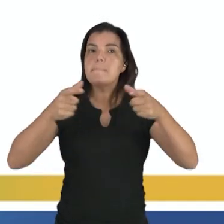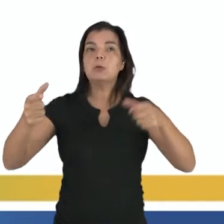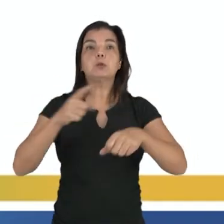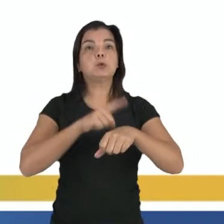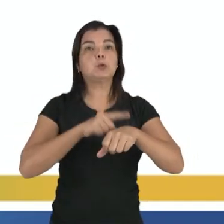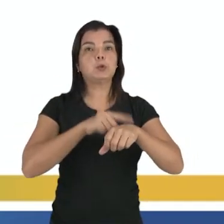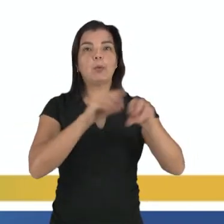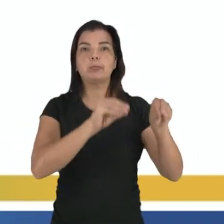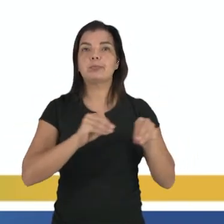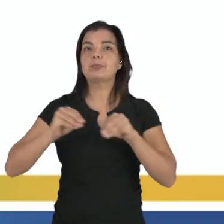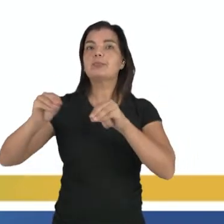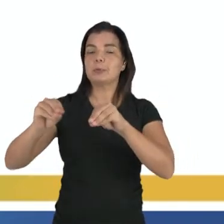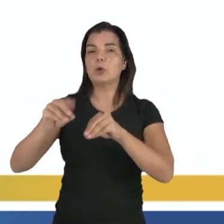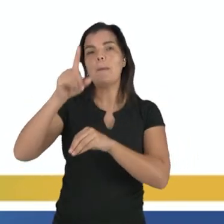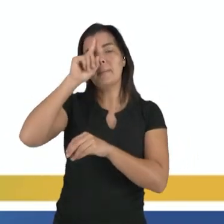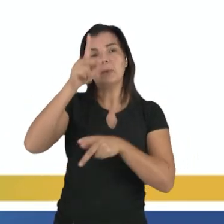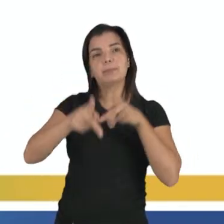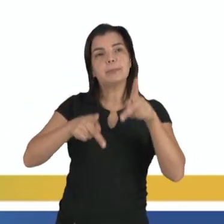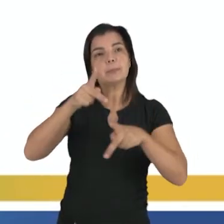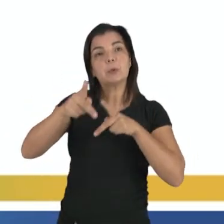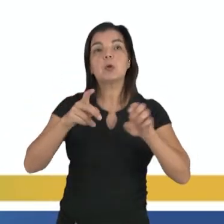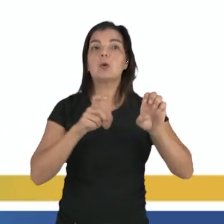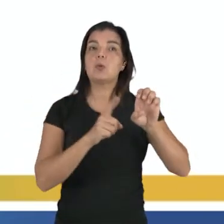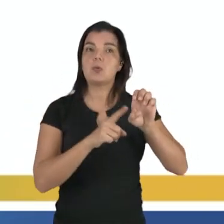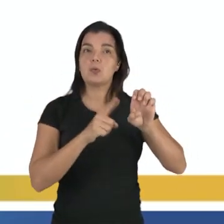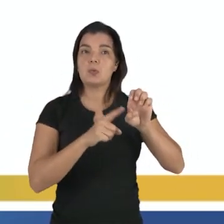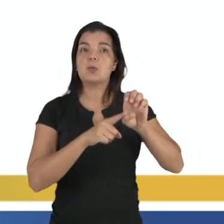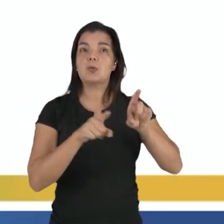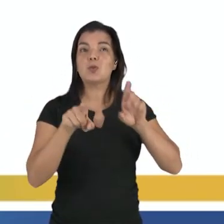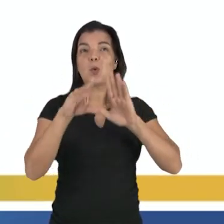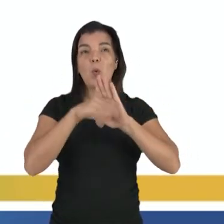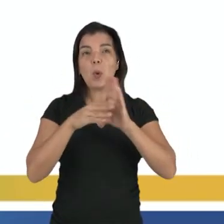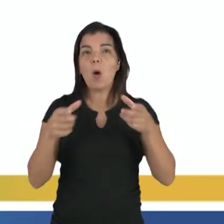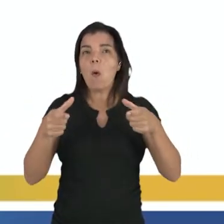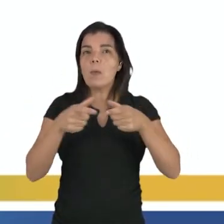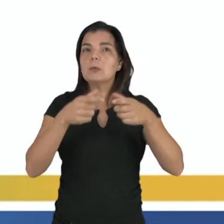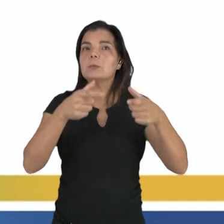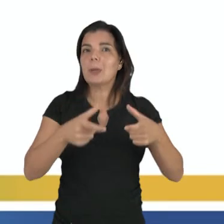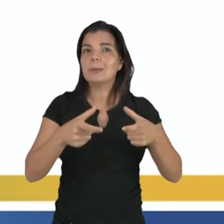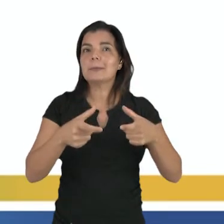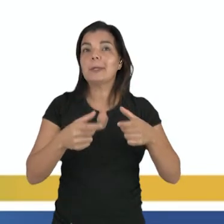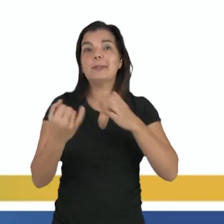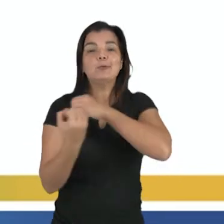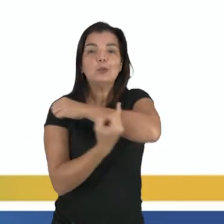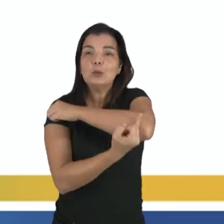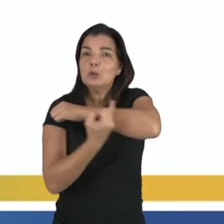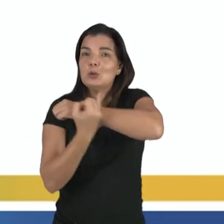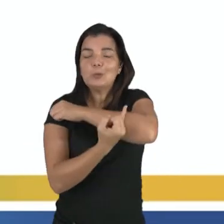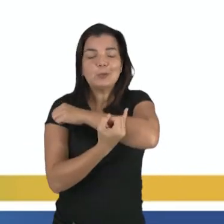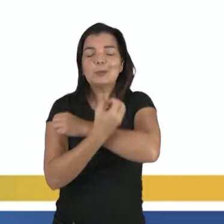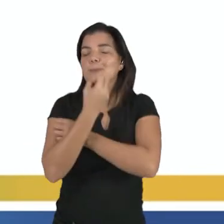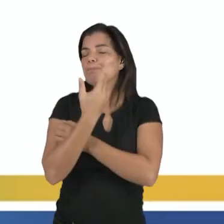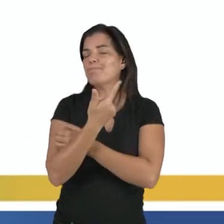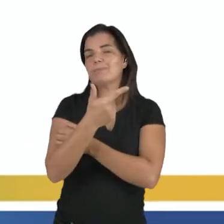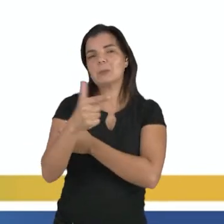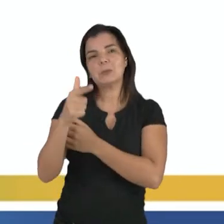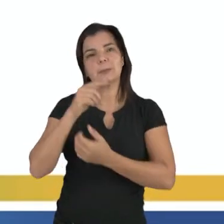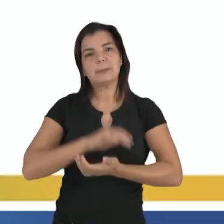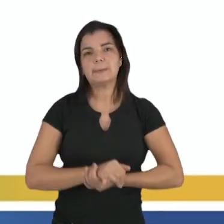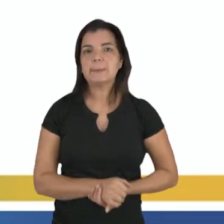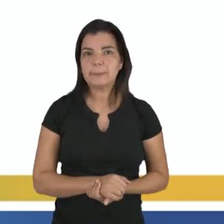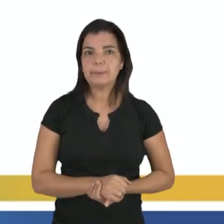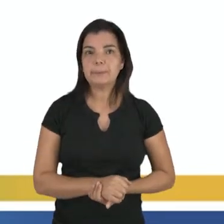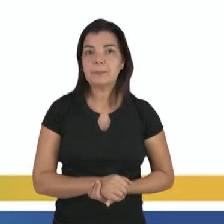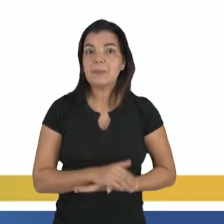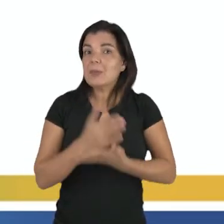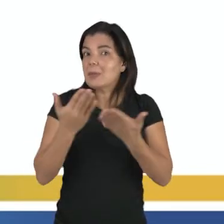do tempo de deslocamento diário da população, contenção da ocupação de espaços sem infraestrutura